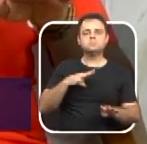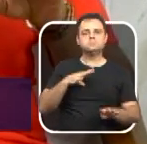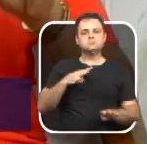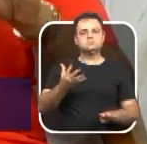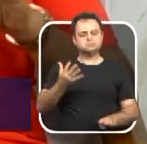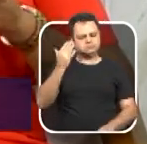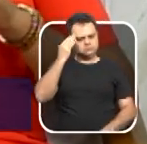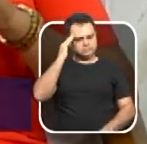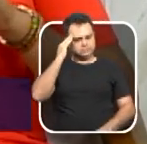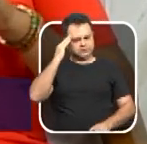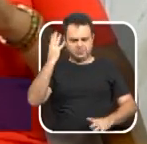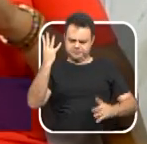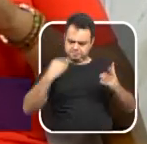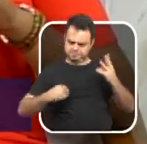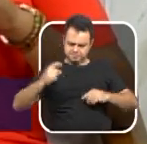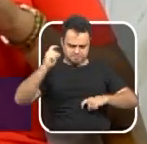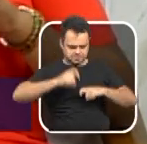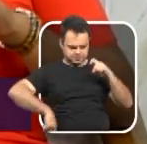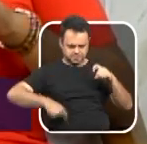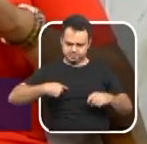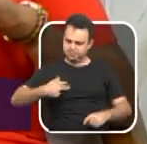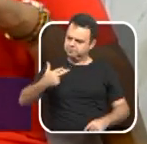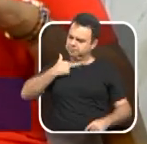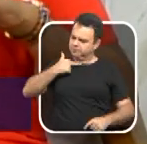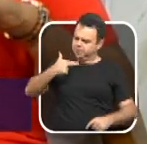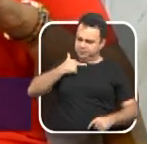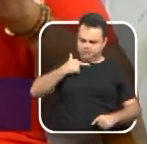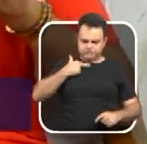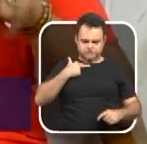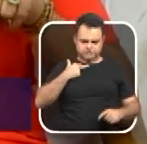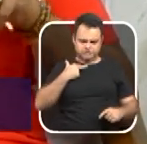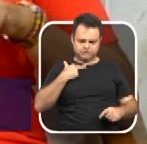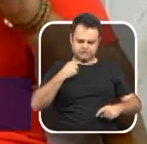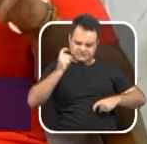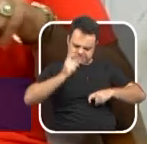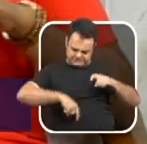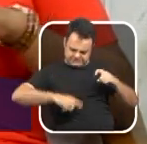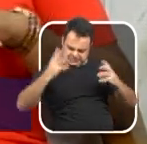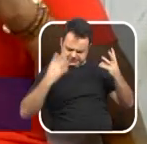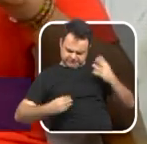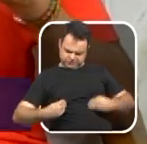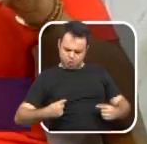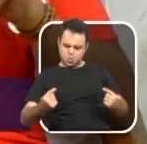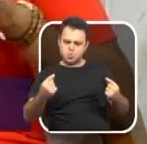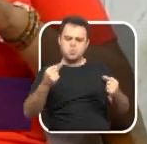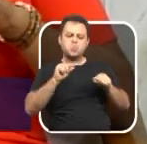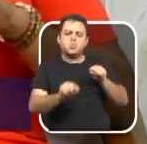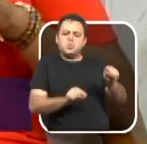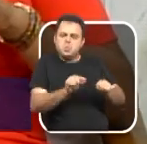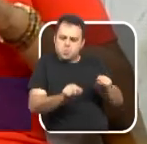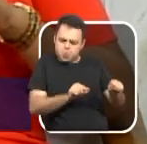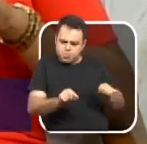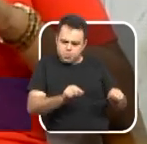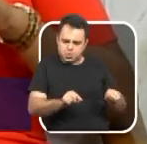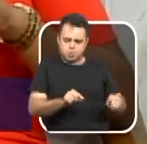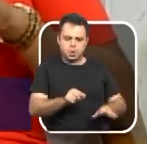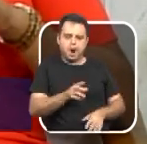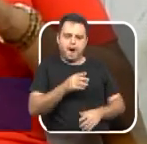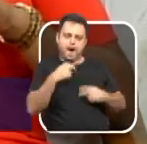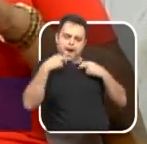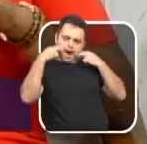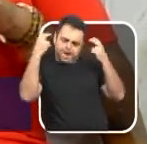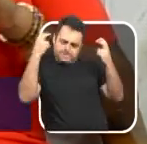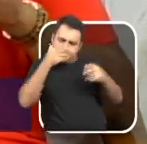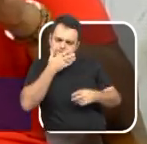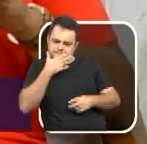E a gente não pode ter vergonha de falar com as nossas crianças, porque o abusador, o agressor, o criminoso não tem